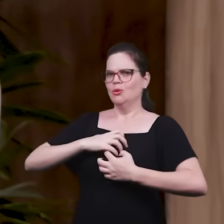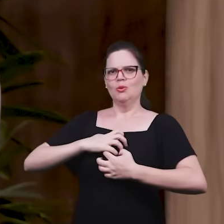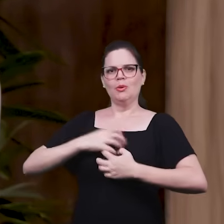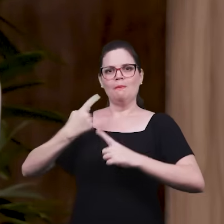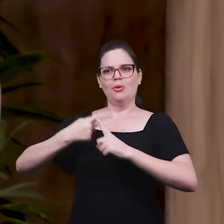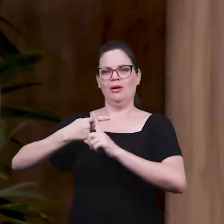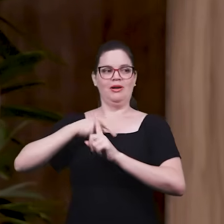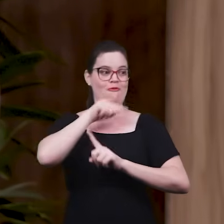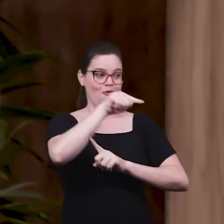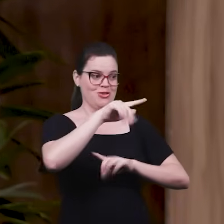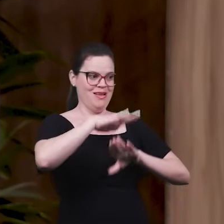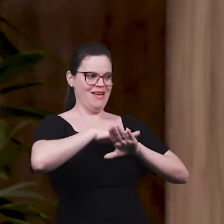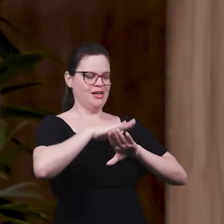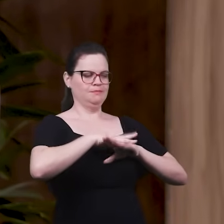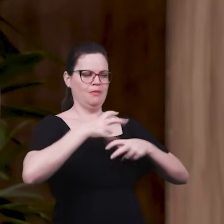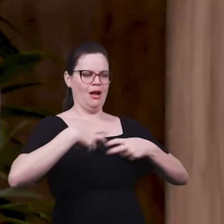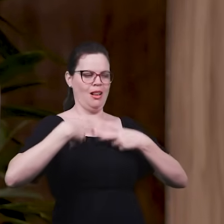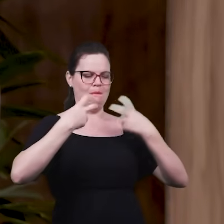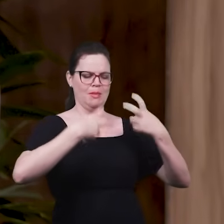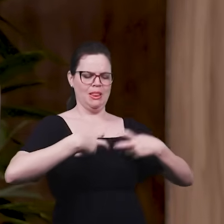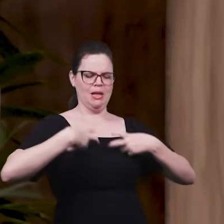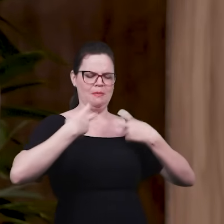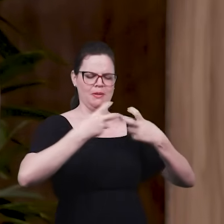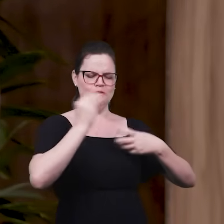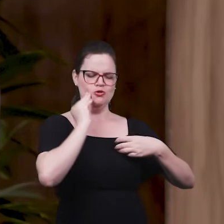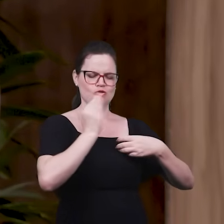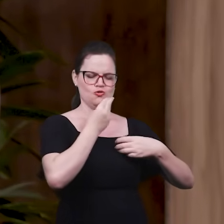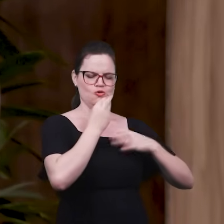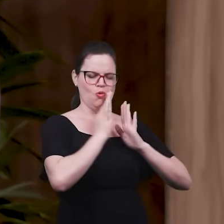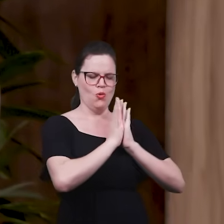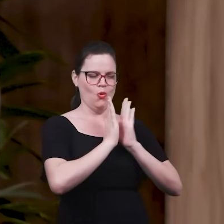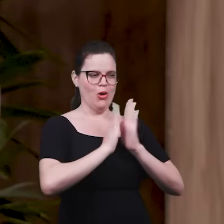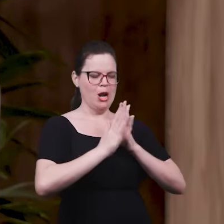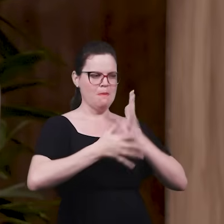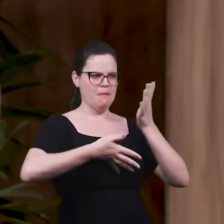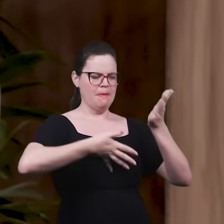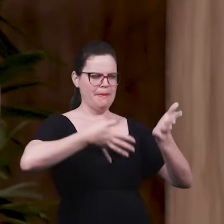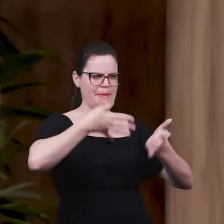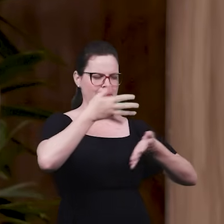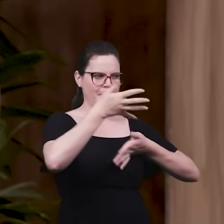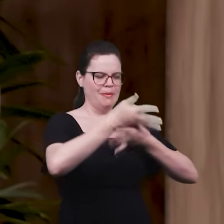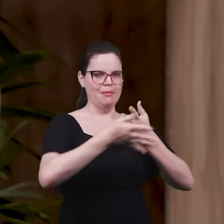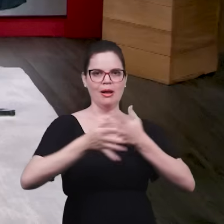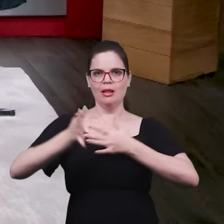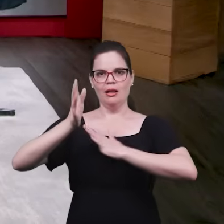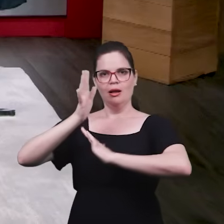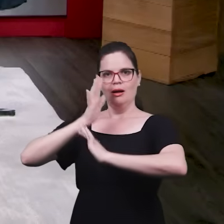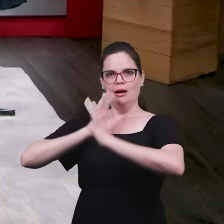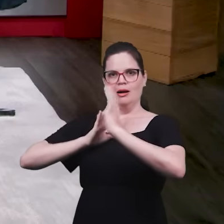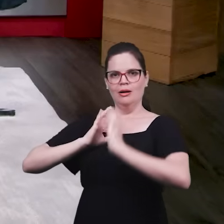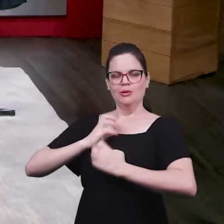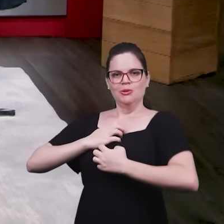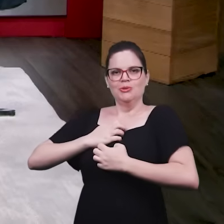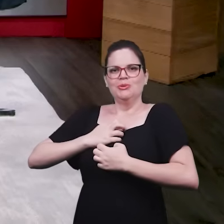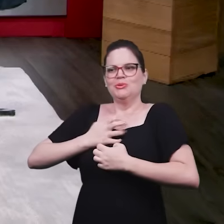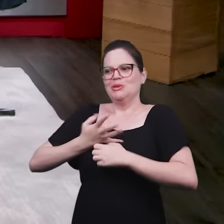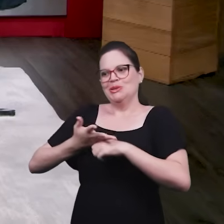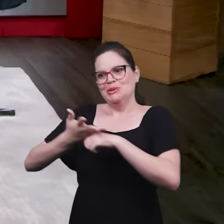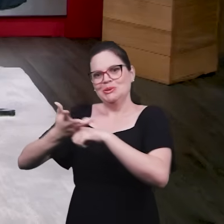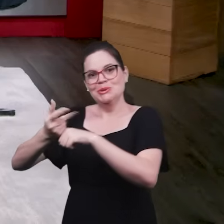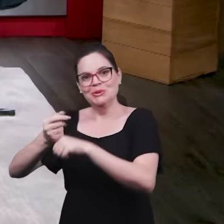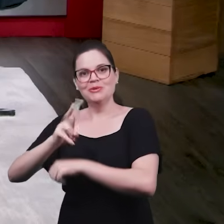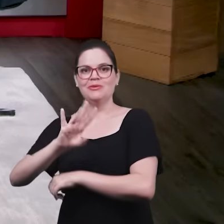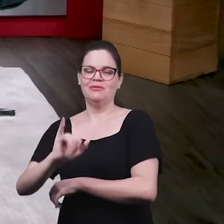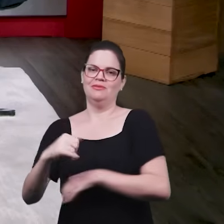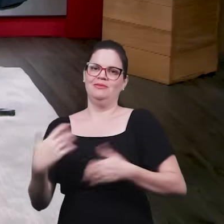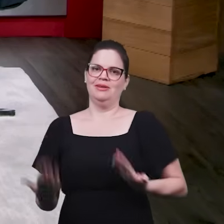tem o Espírito Santo operando, tudo isso vai ser potencializado. Muito bom. Todo o material que a